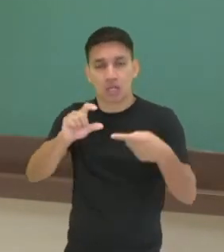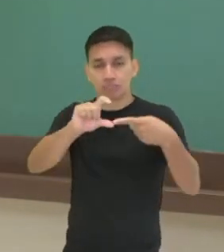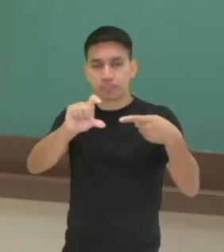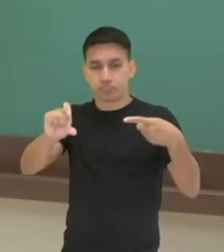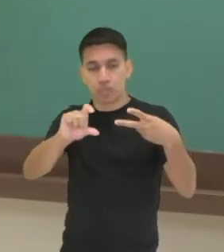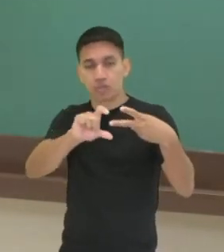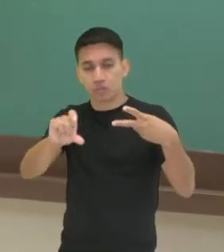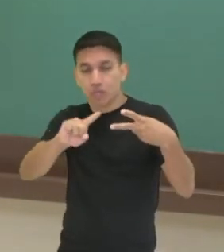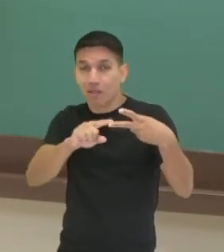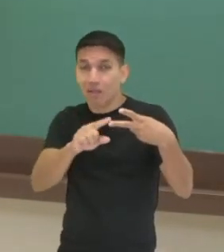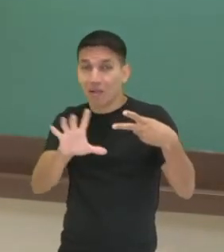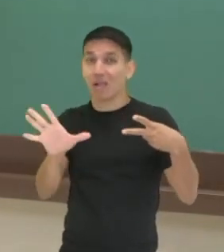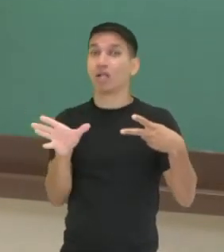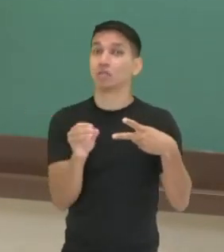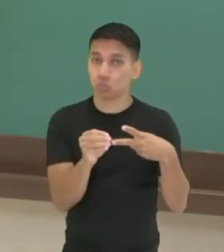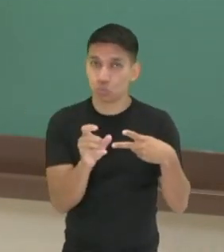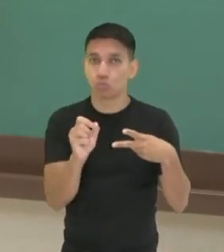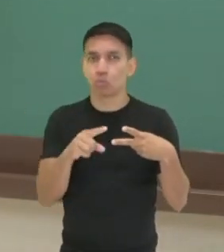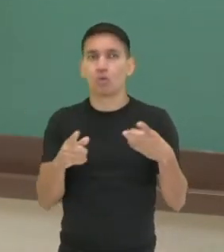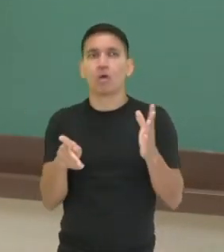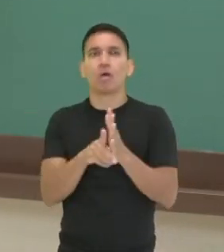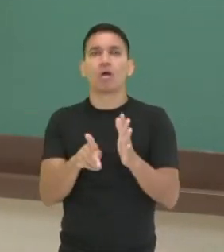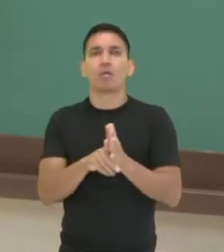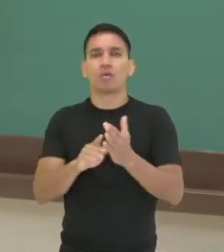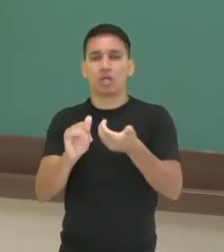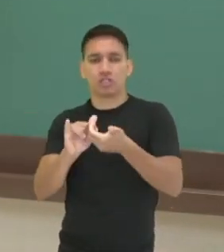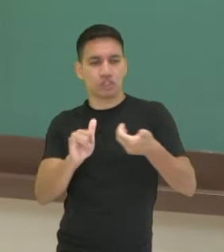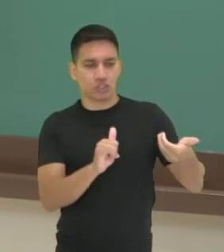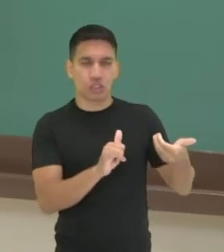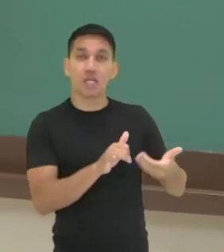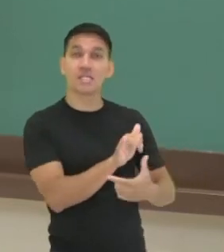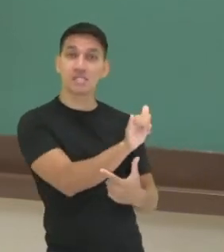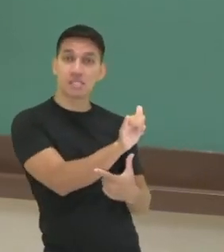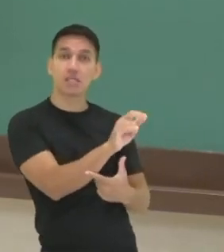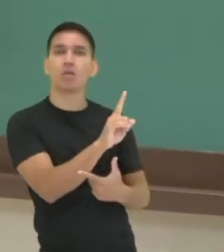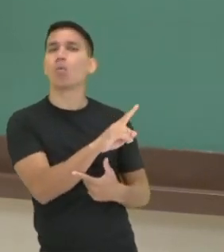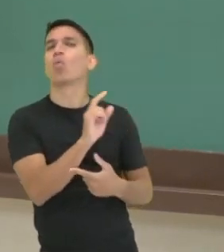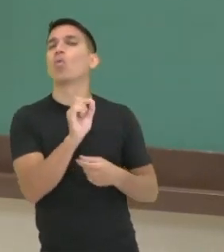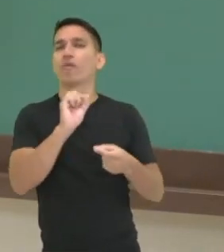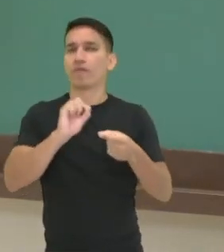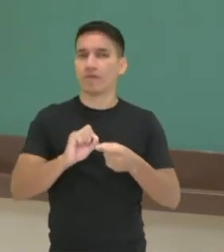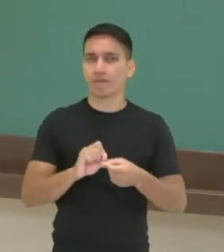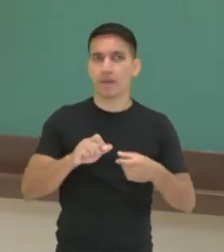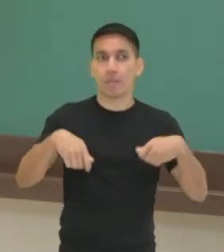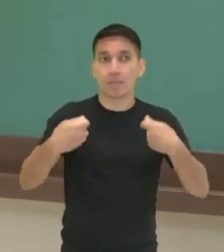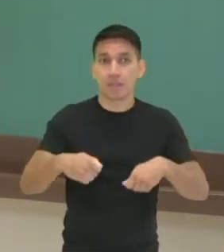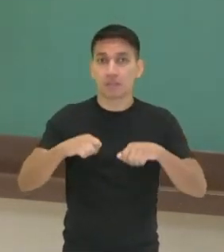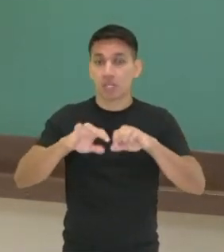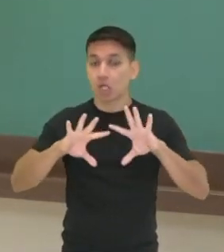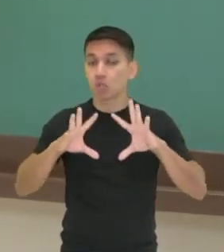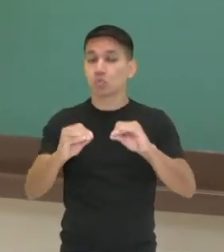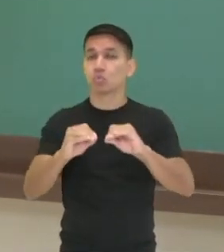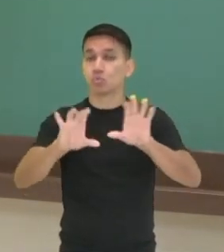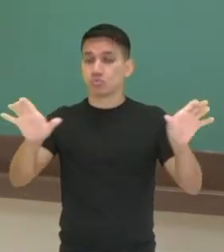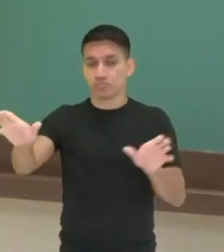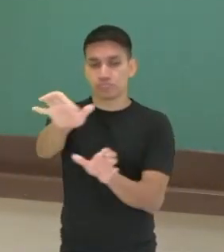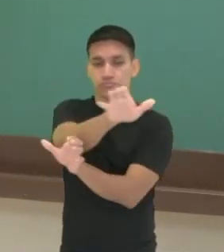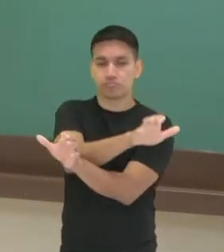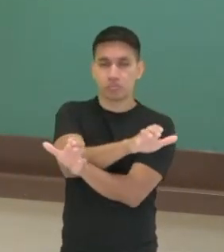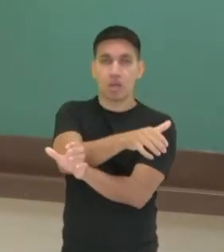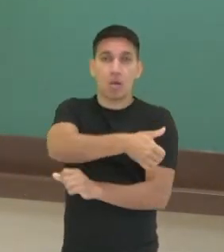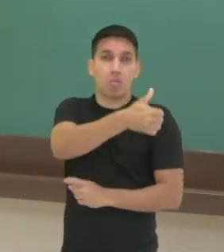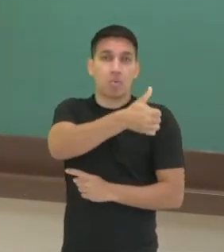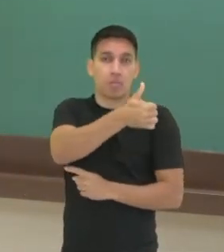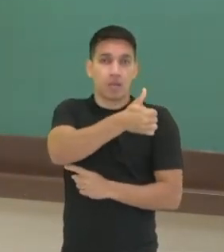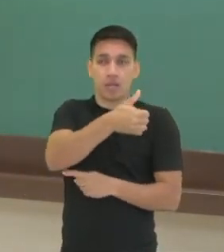equação reduzida, quando eu tenho isolado o y, o que eu tenho que fazer? Deixar tudo para o primeiro membro e